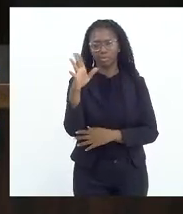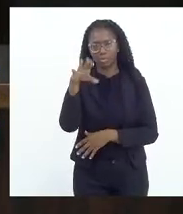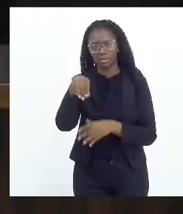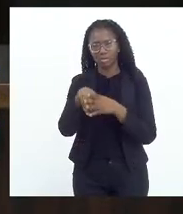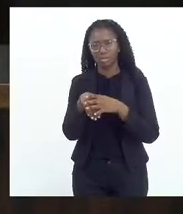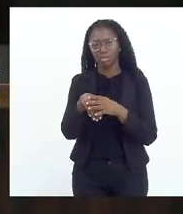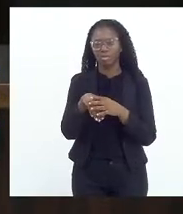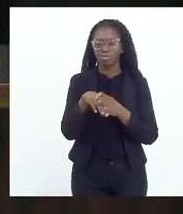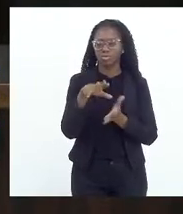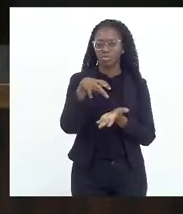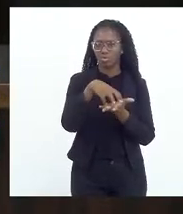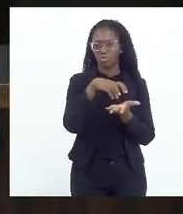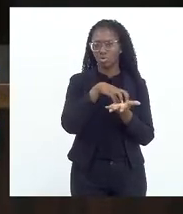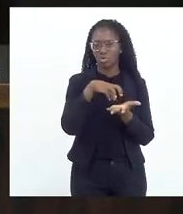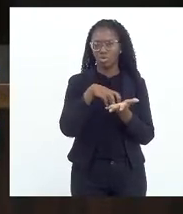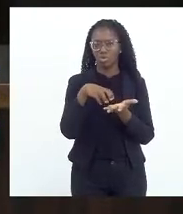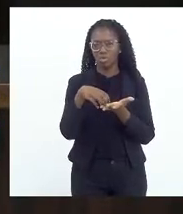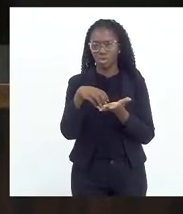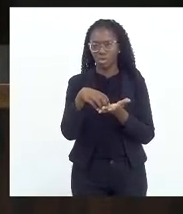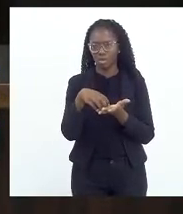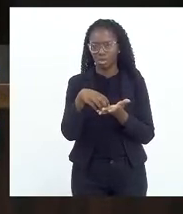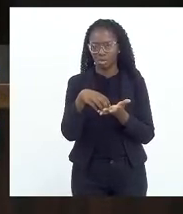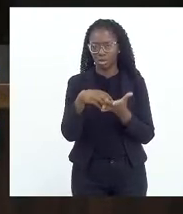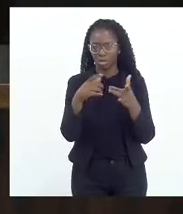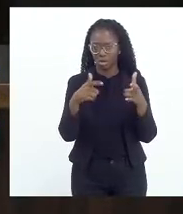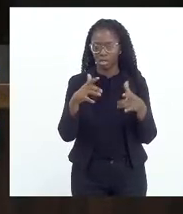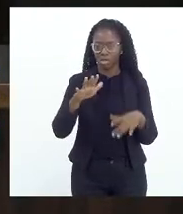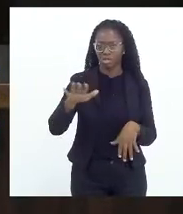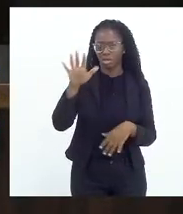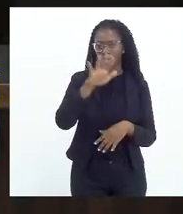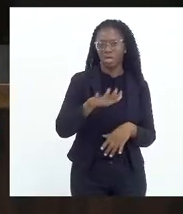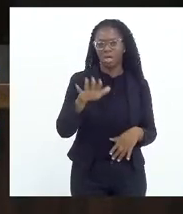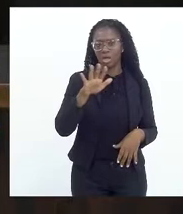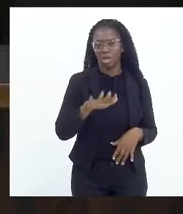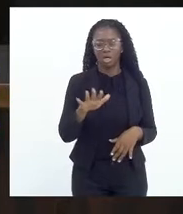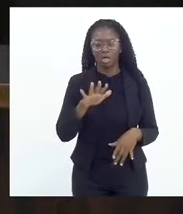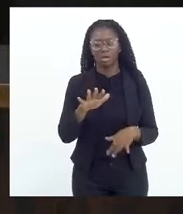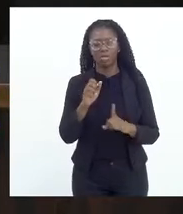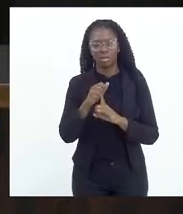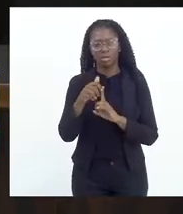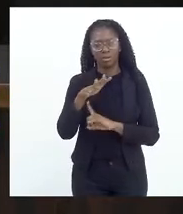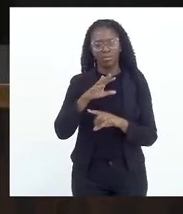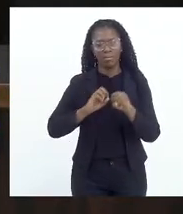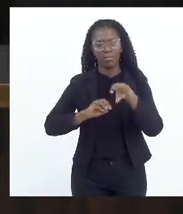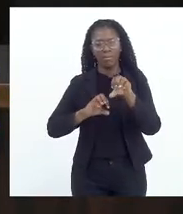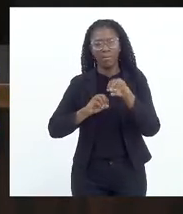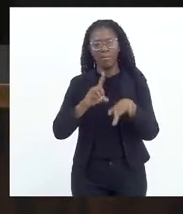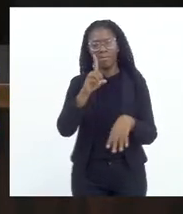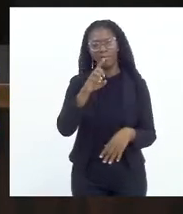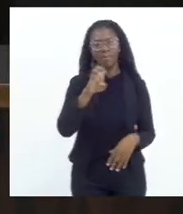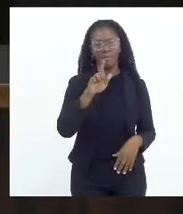Geral, do Departamento Geral de Ações Socioeducativas, o DEGASE, na forma que